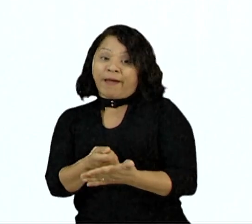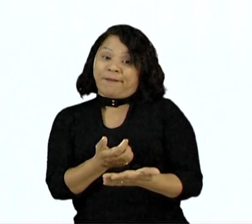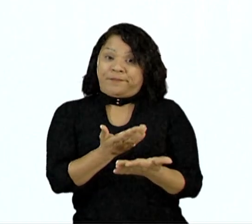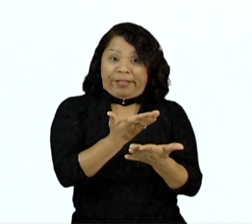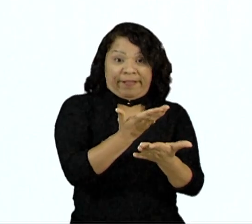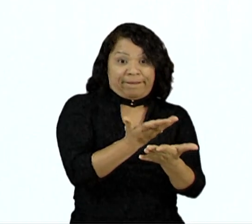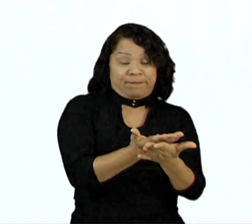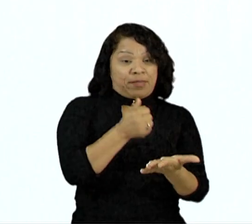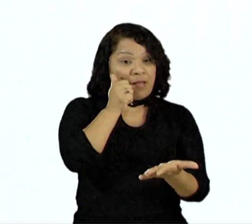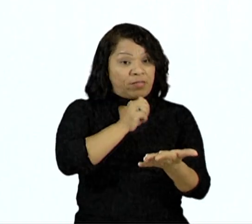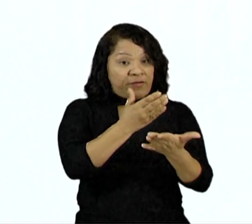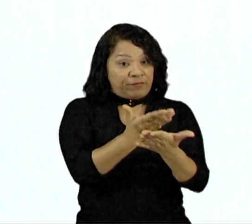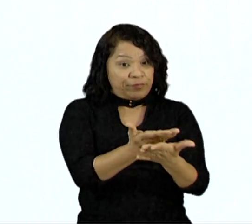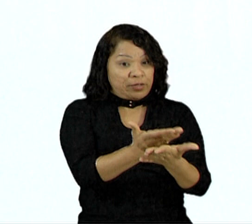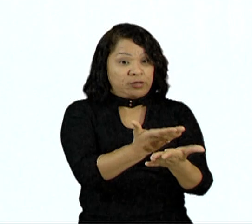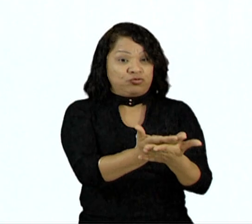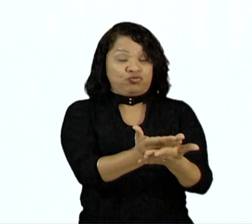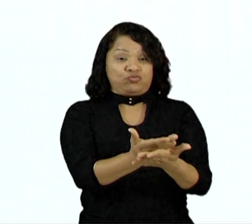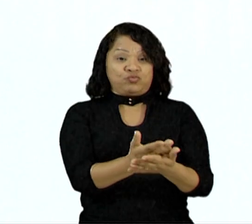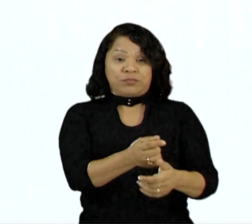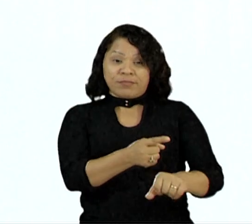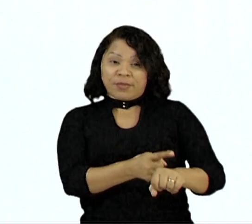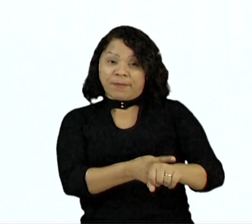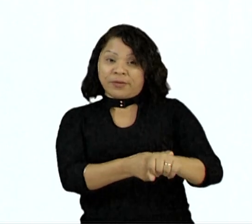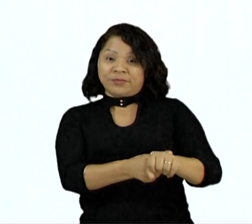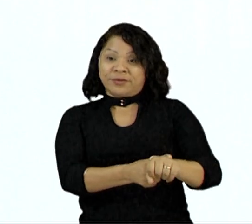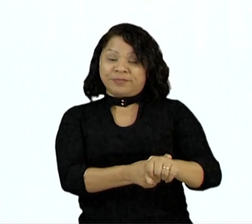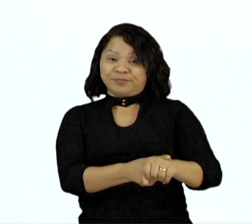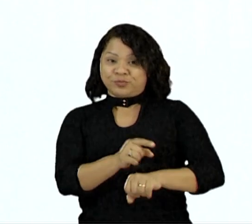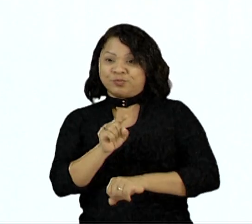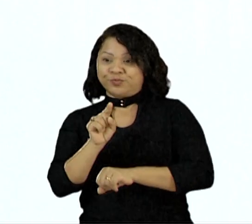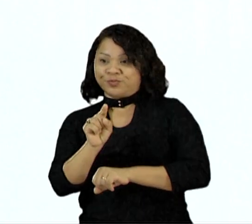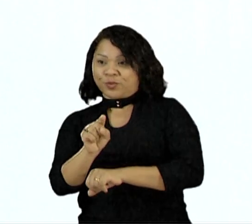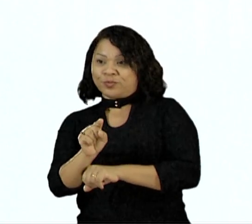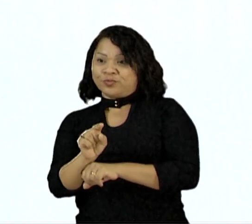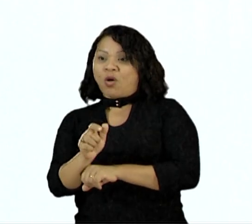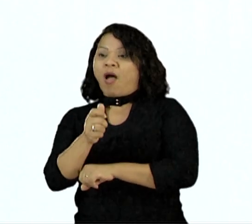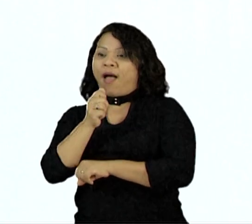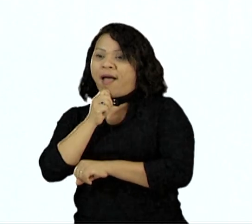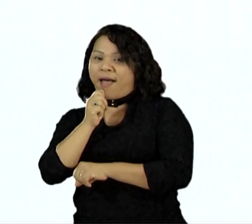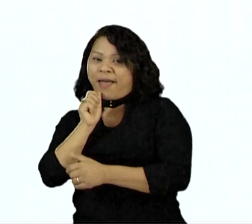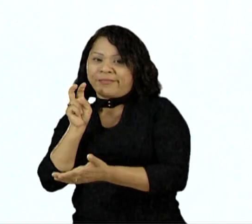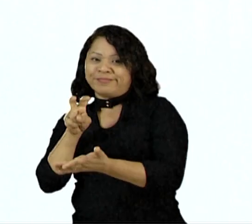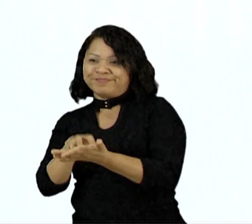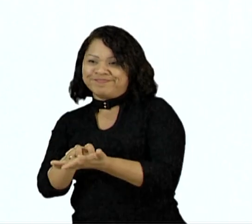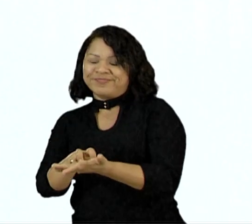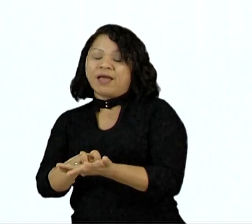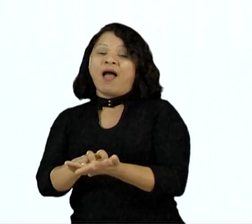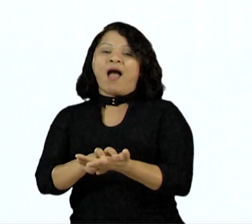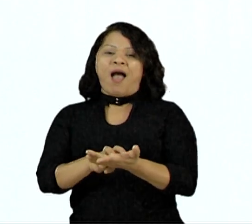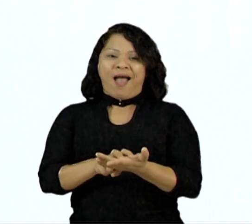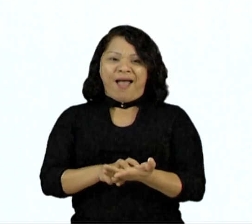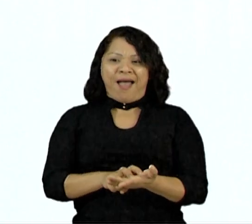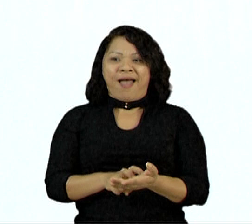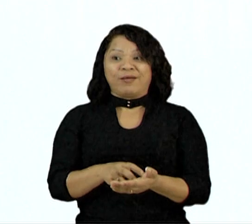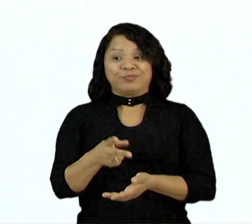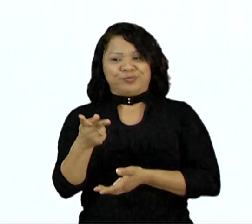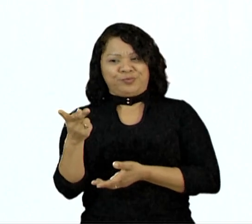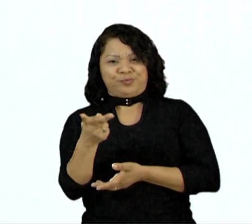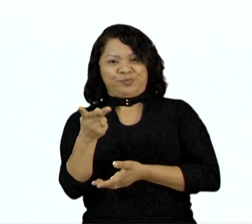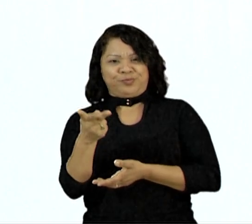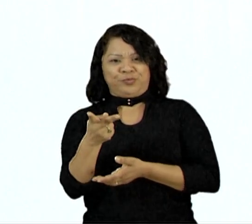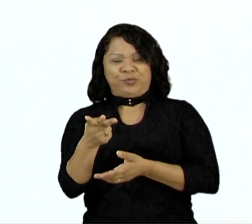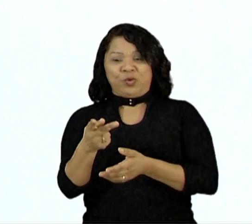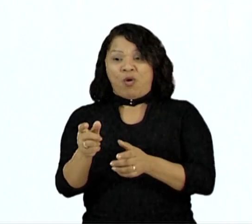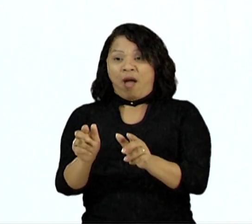tempo, ainda é cedo. Compreenderam? 2 frases em uma só. Então, uso o ponto